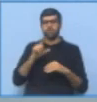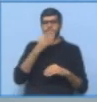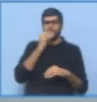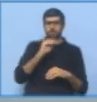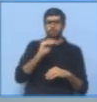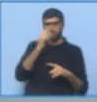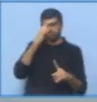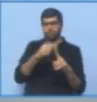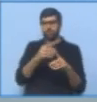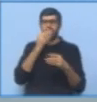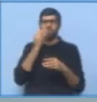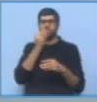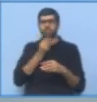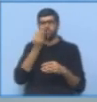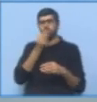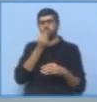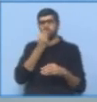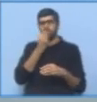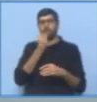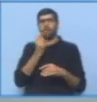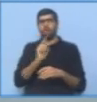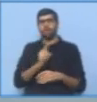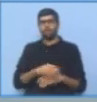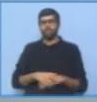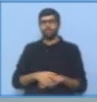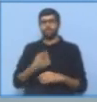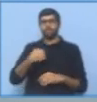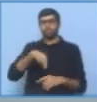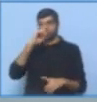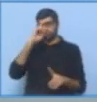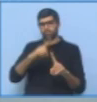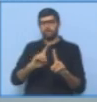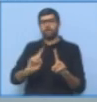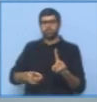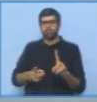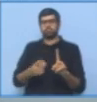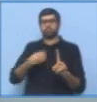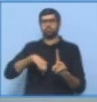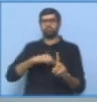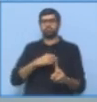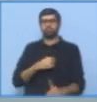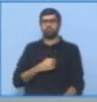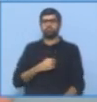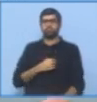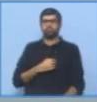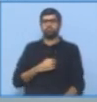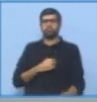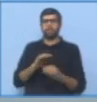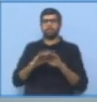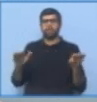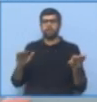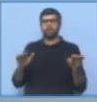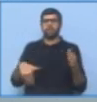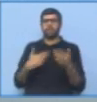para saborear a própria refeição. Ou seja, o que nós pretendíamos era também trazer à mesa, se